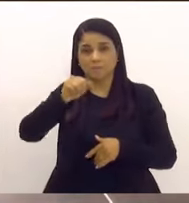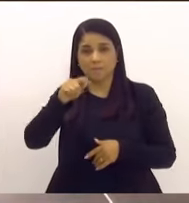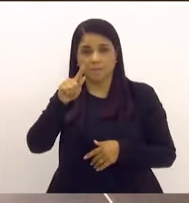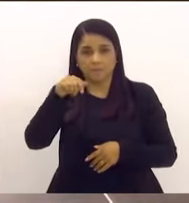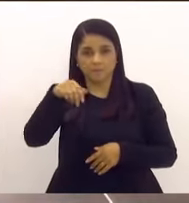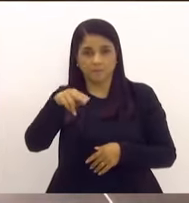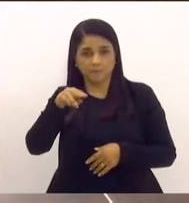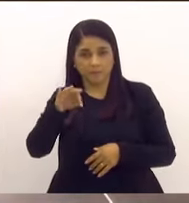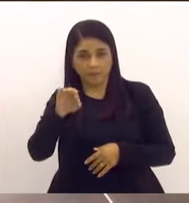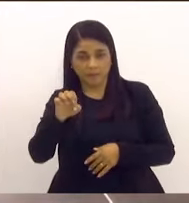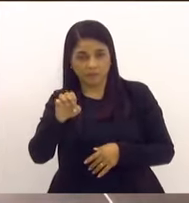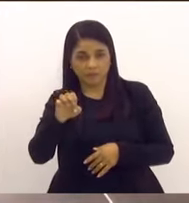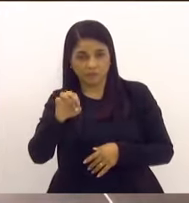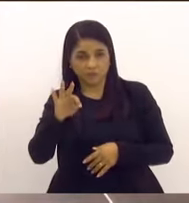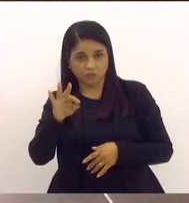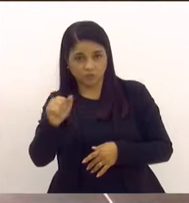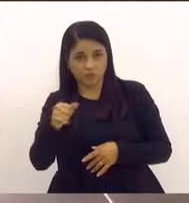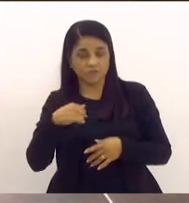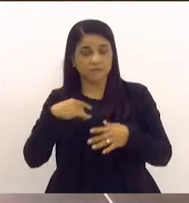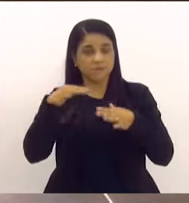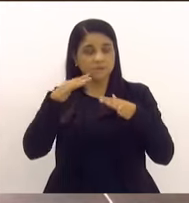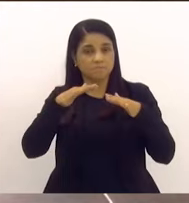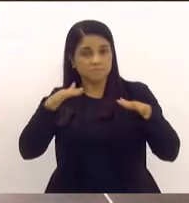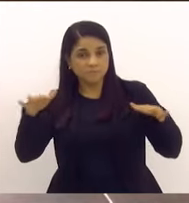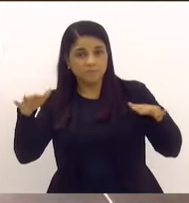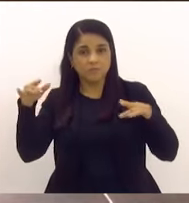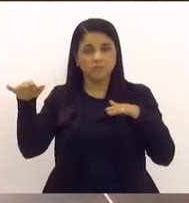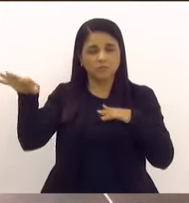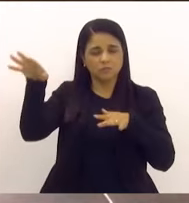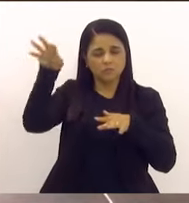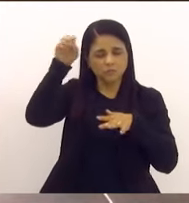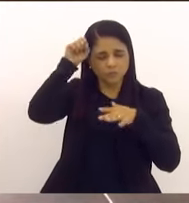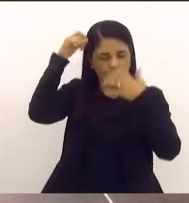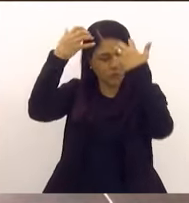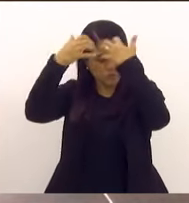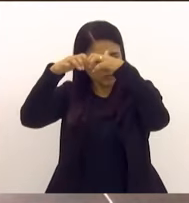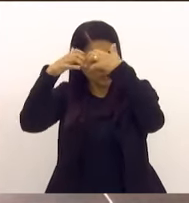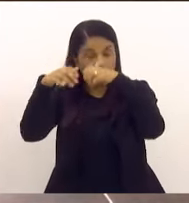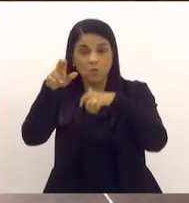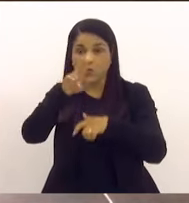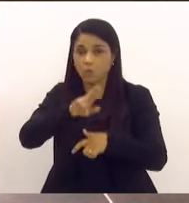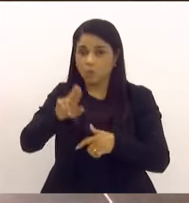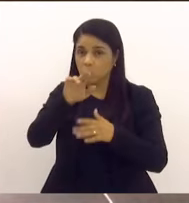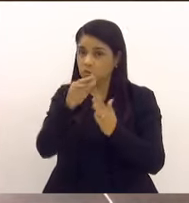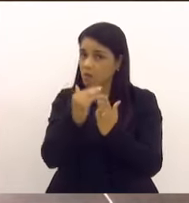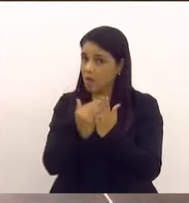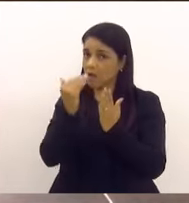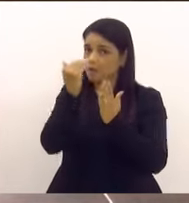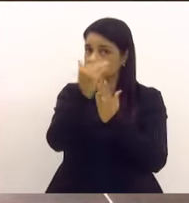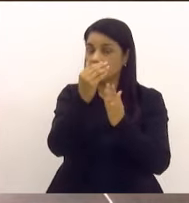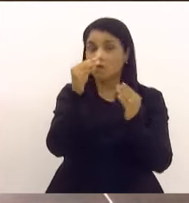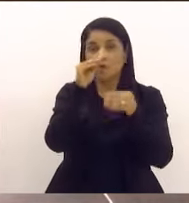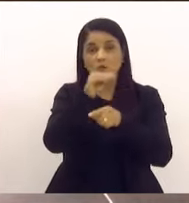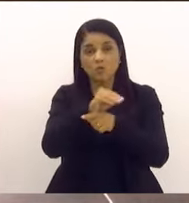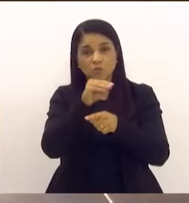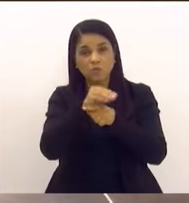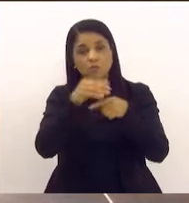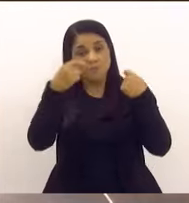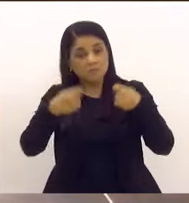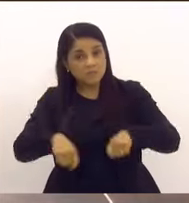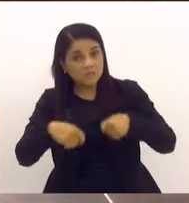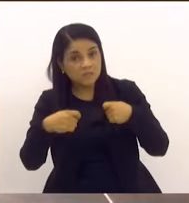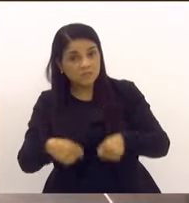emitidas. Então, discussões e debates a partir do uso excessivo e também do cuidado de, pelo menos na hora de